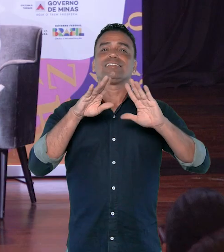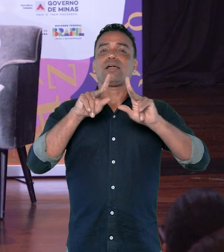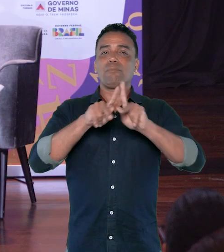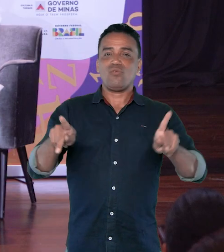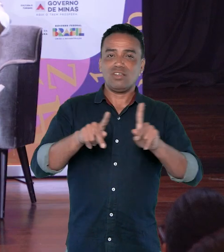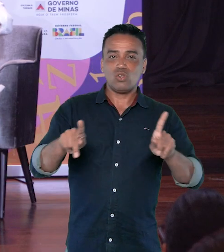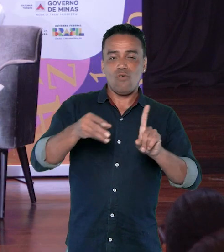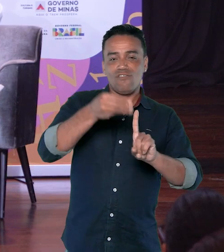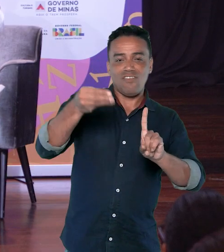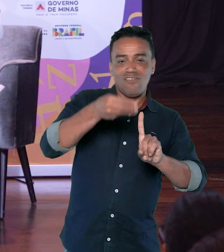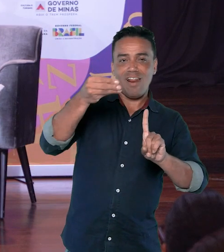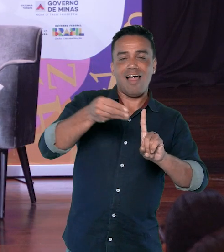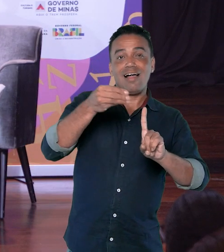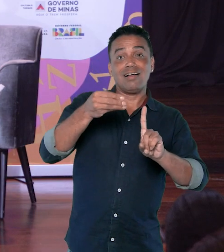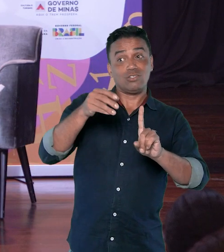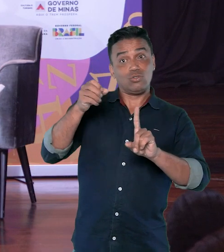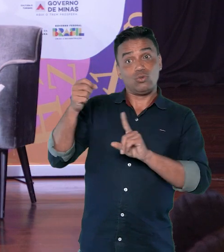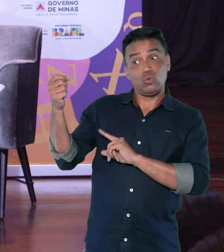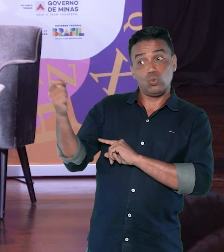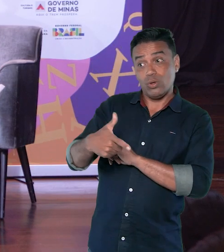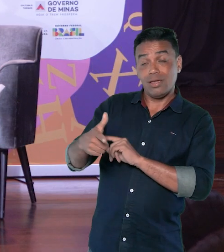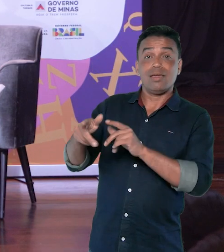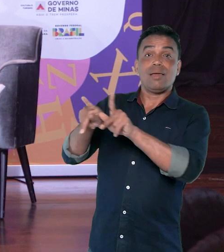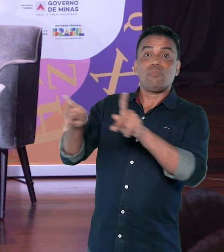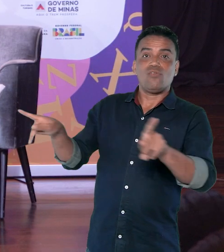que um professor concursado, né, de uma escola pública,